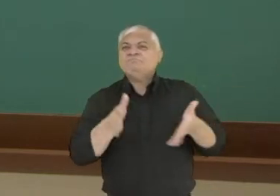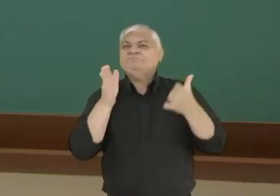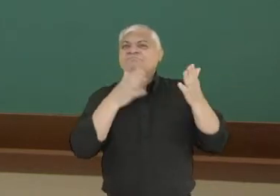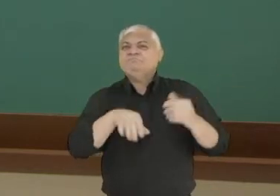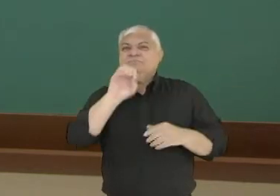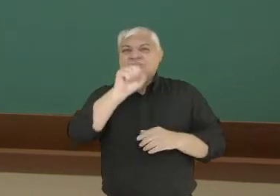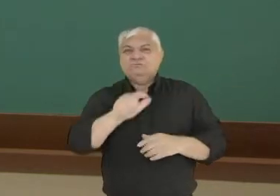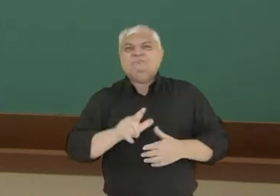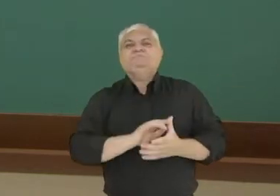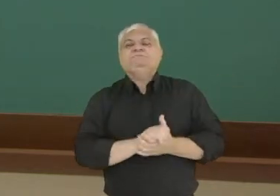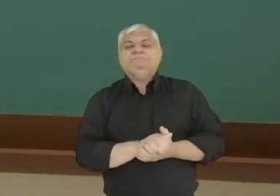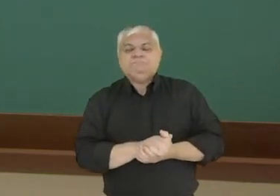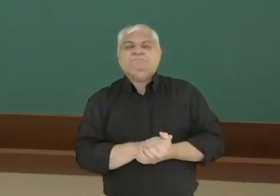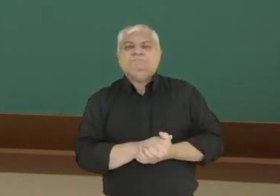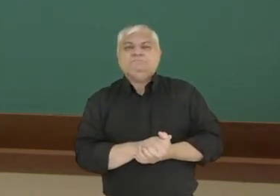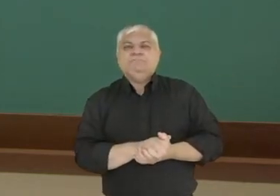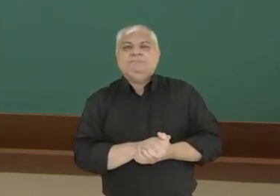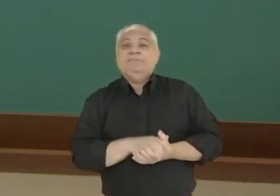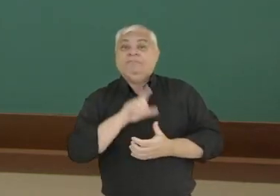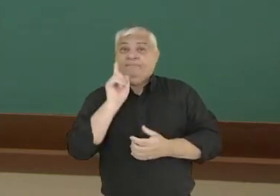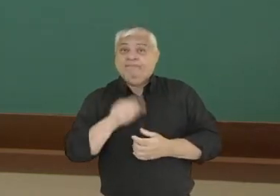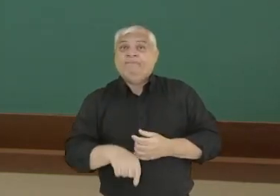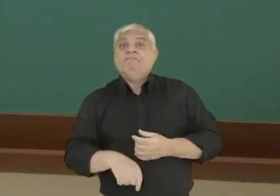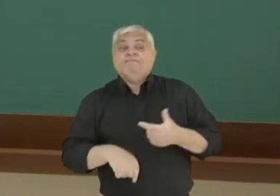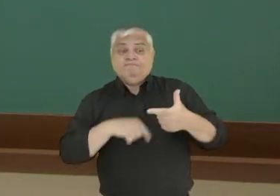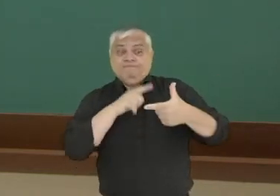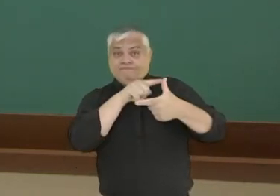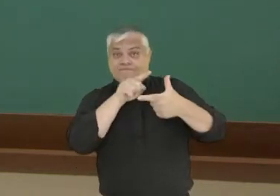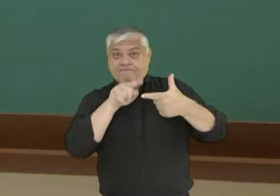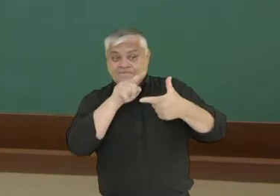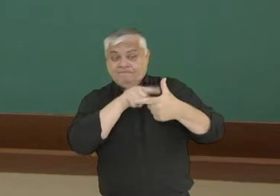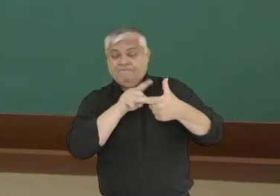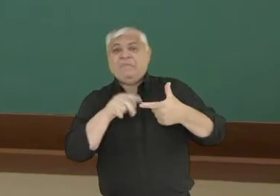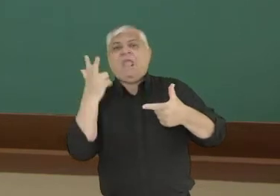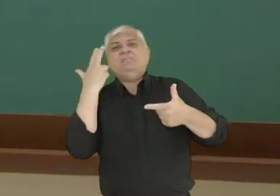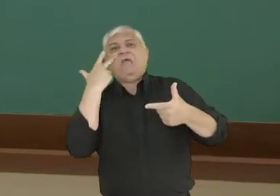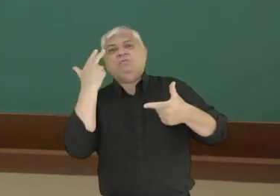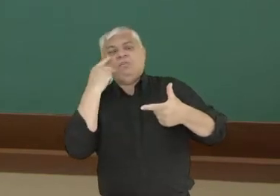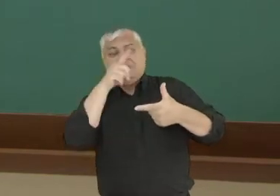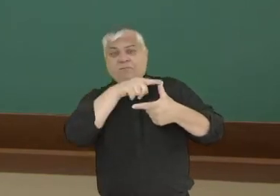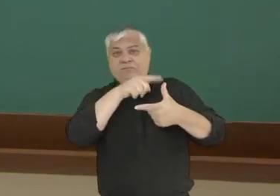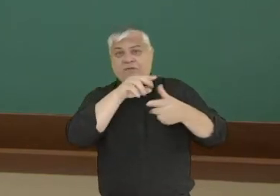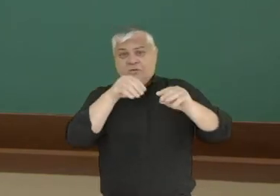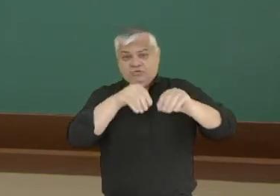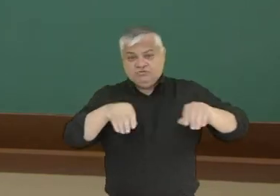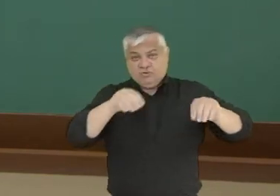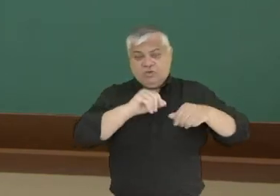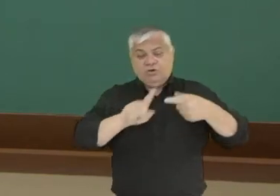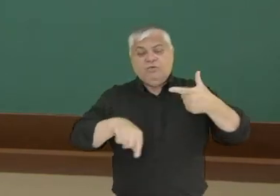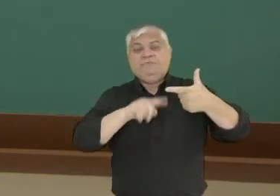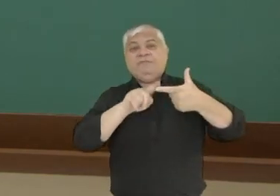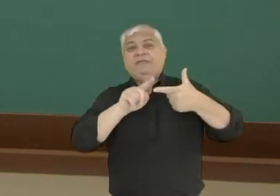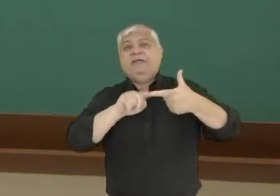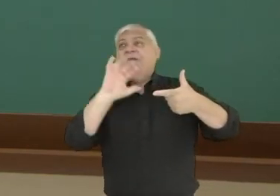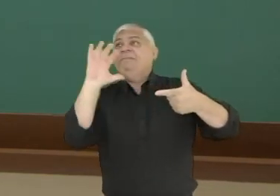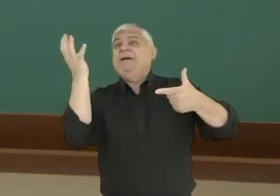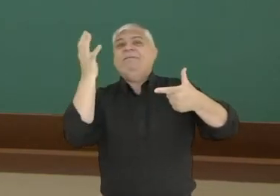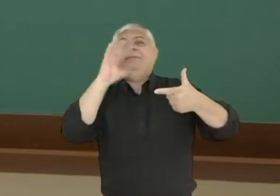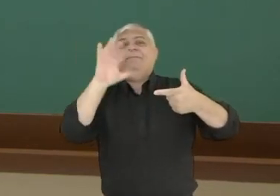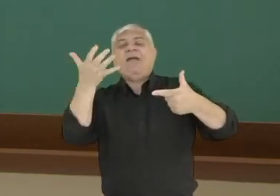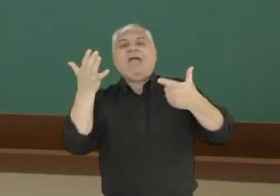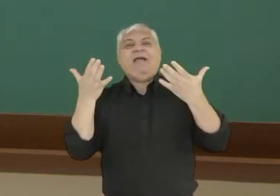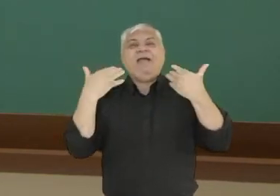na região sul então vejam que fatores naturais como tipo de solo e o tipo de clima